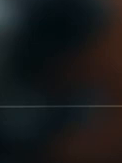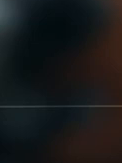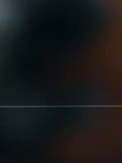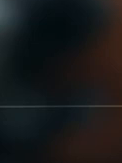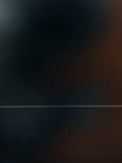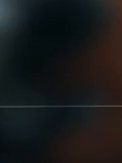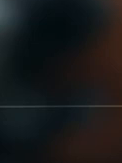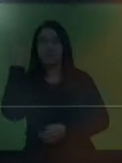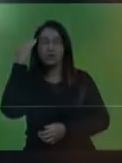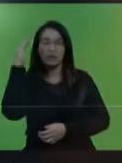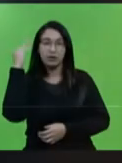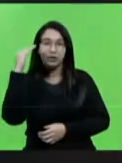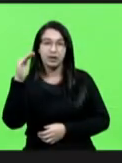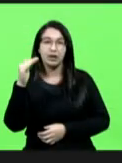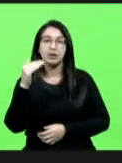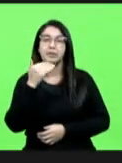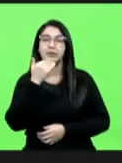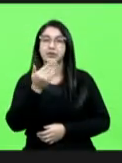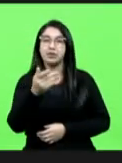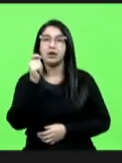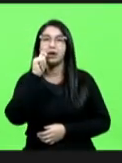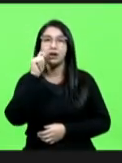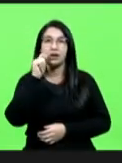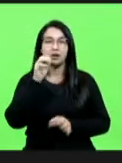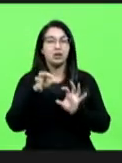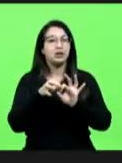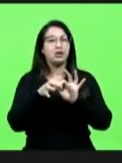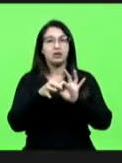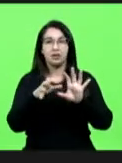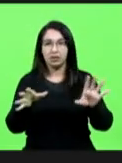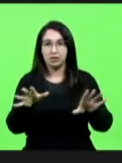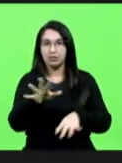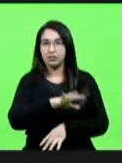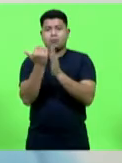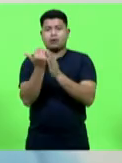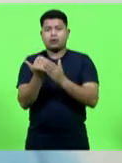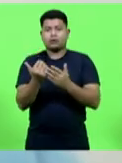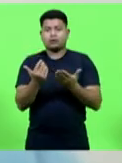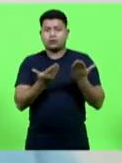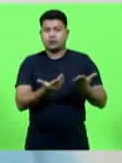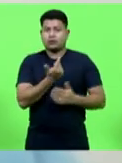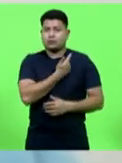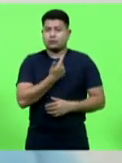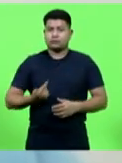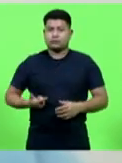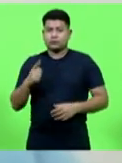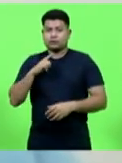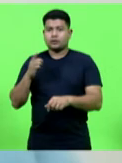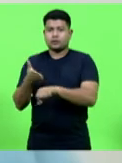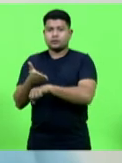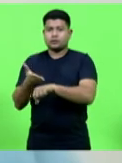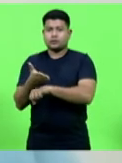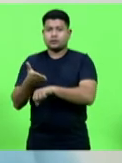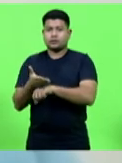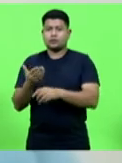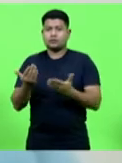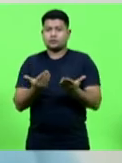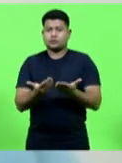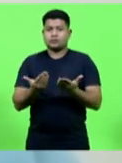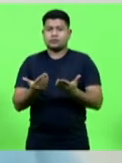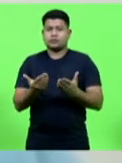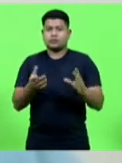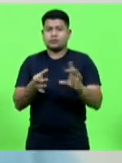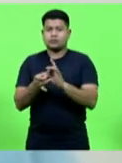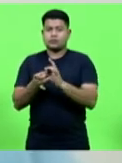de Covid-19. A matéria, que agora está pronta para ir a plenário, é de autoria da presidente do colegiado,